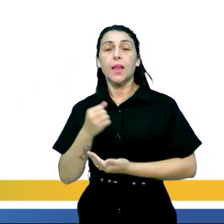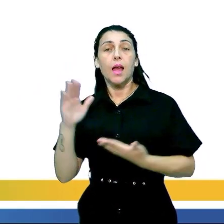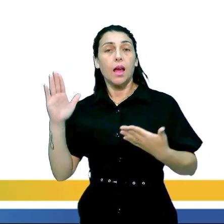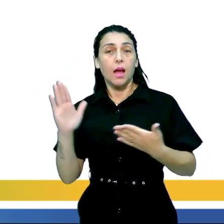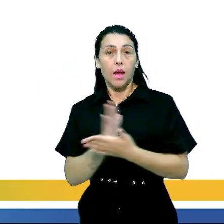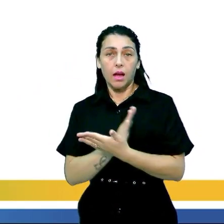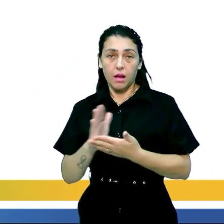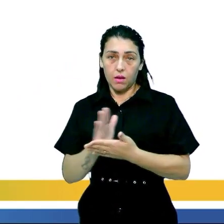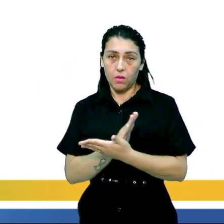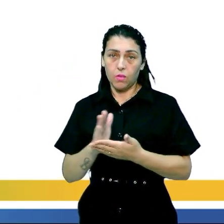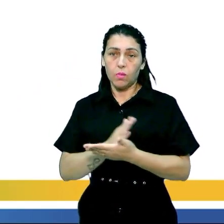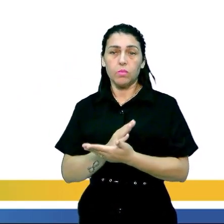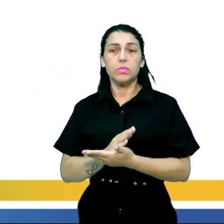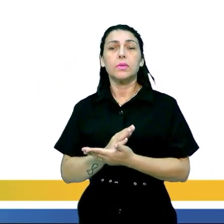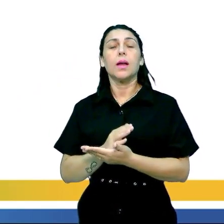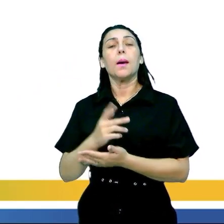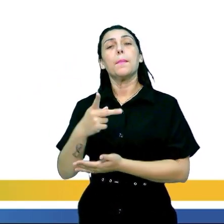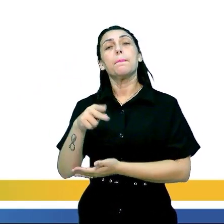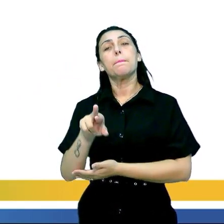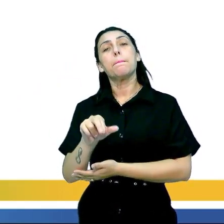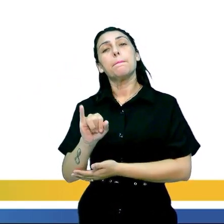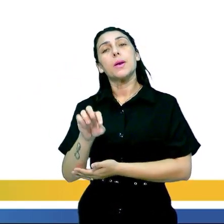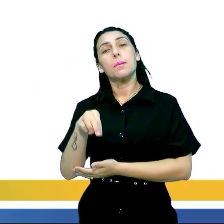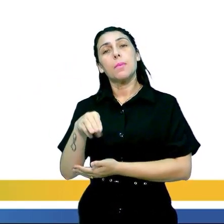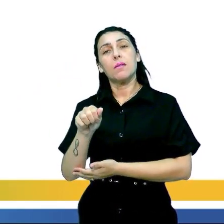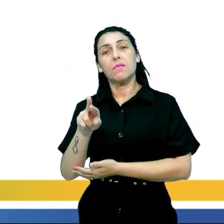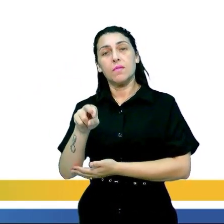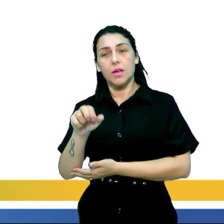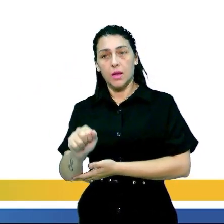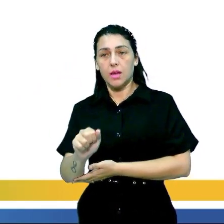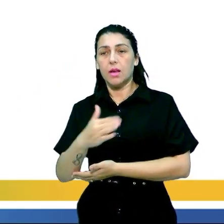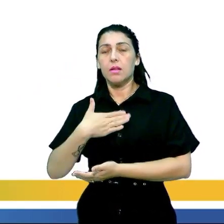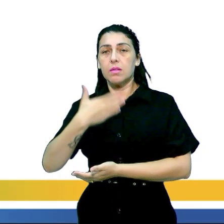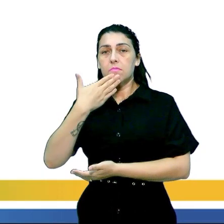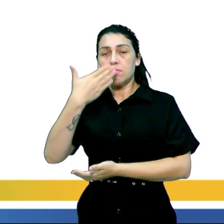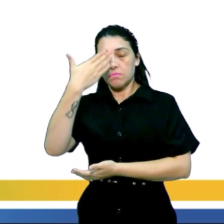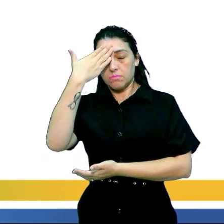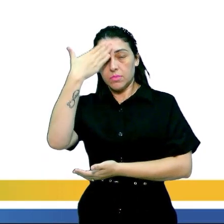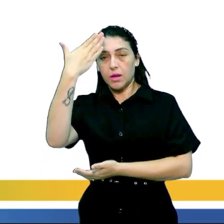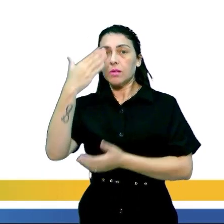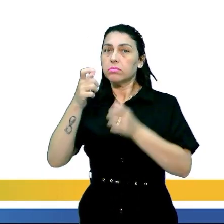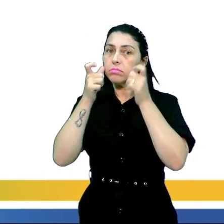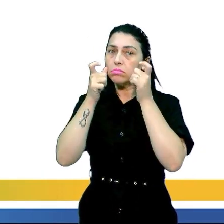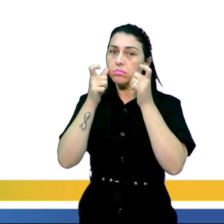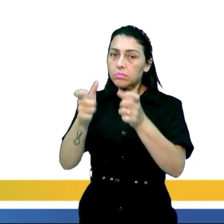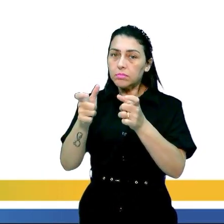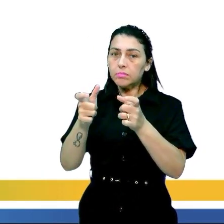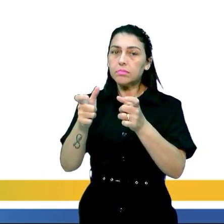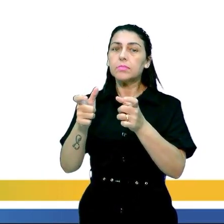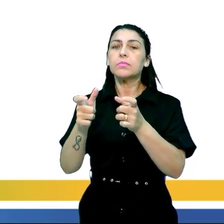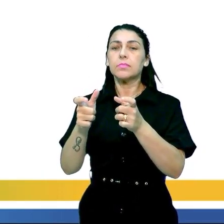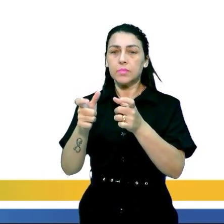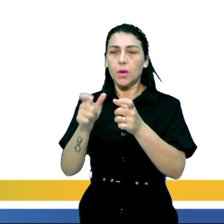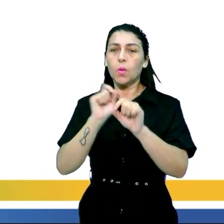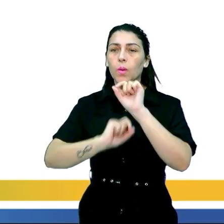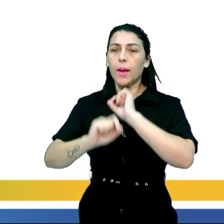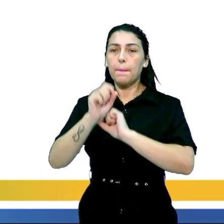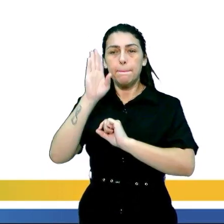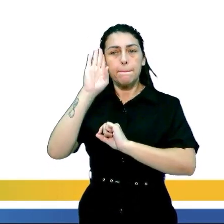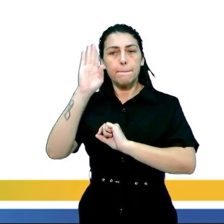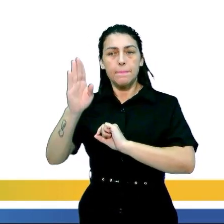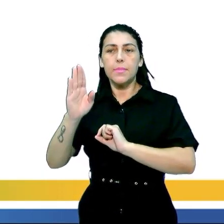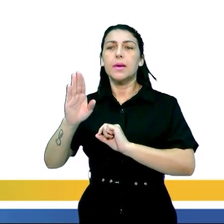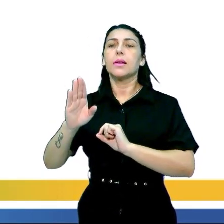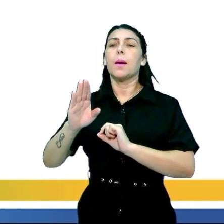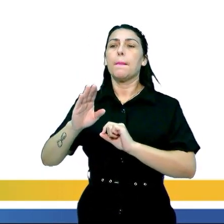Bem, algumas causas da Primavera Árabe que eu quero que vocês fiquem bastante atentos. A Primavera Árabe é considerada a